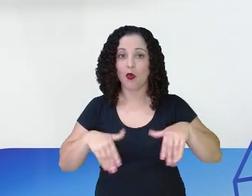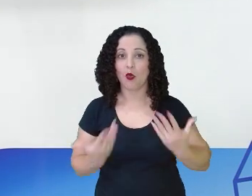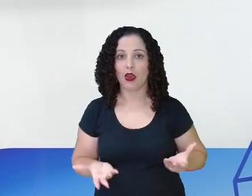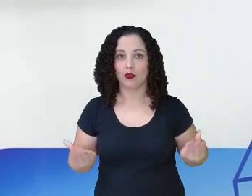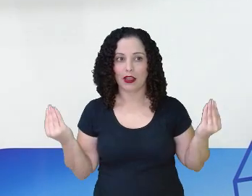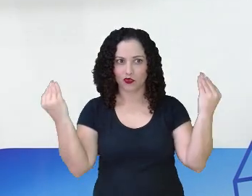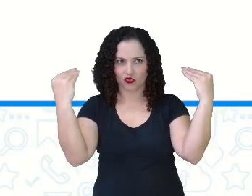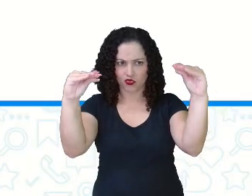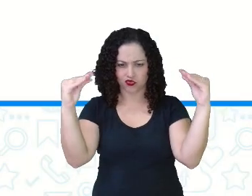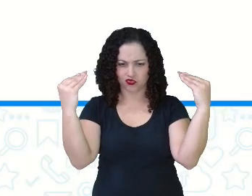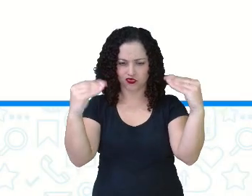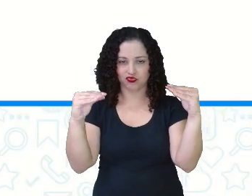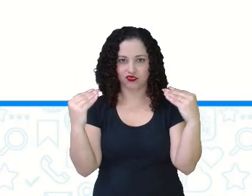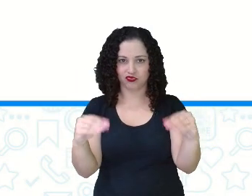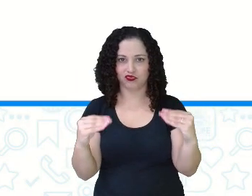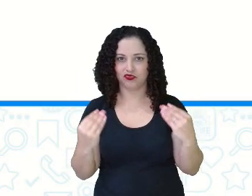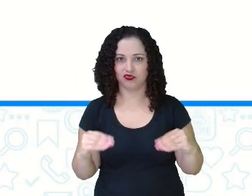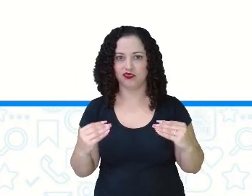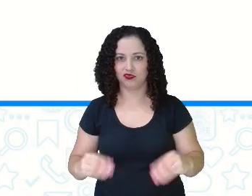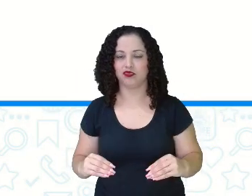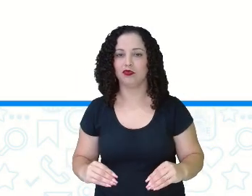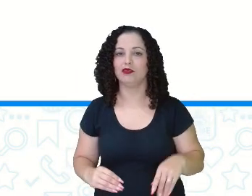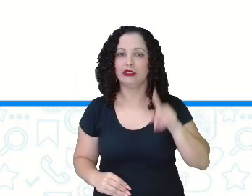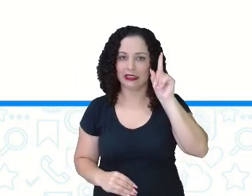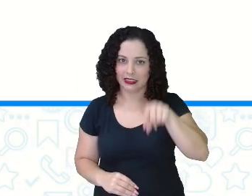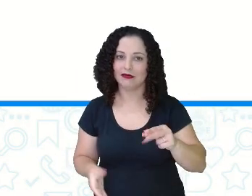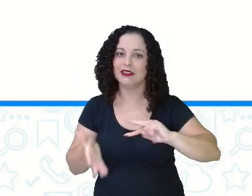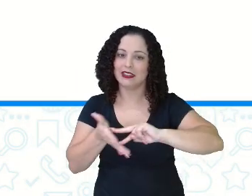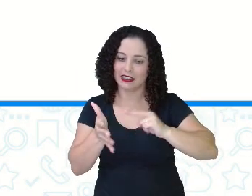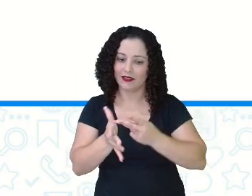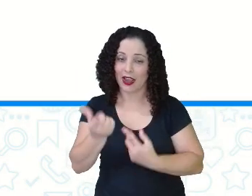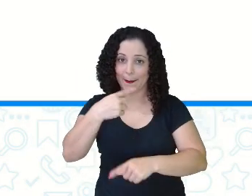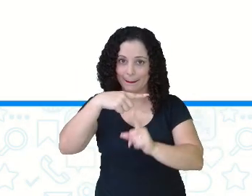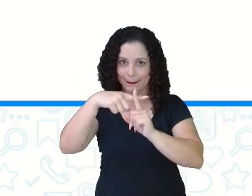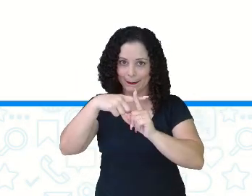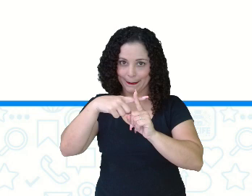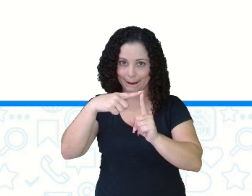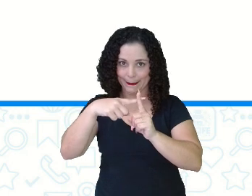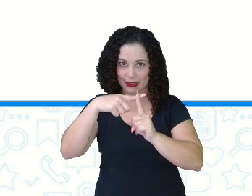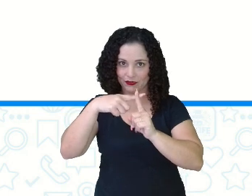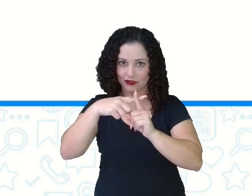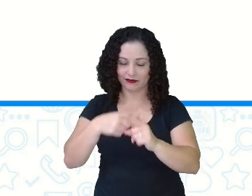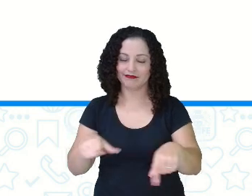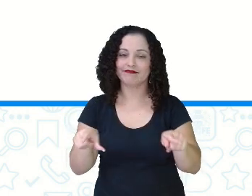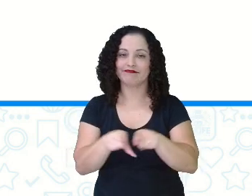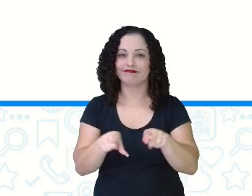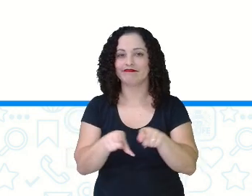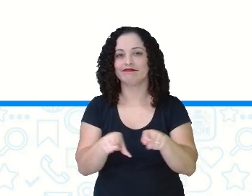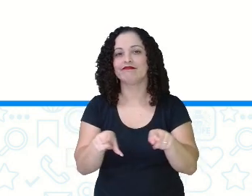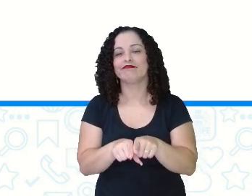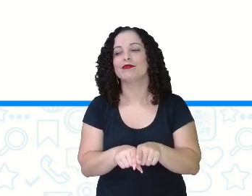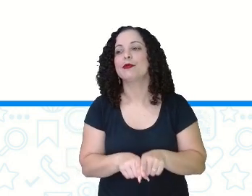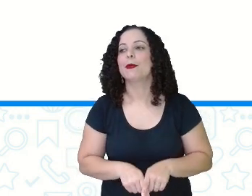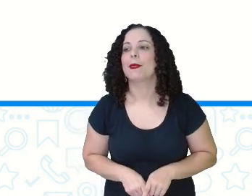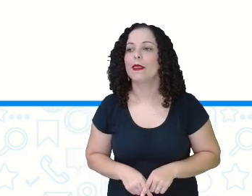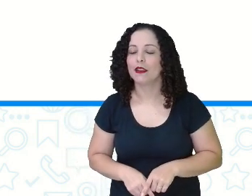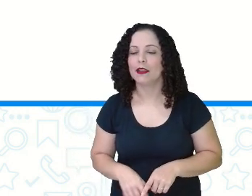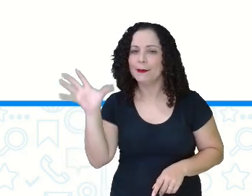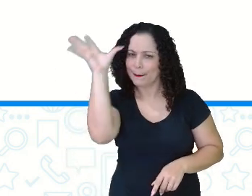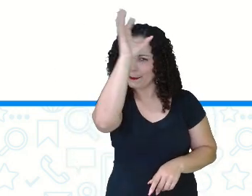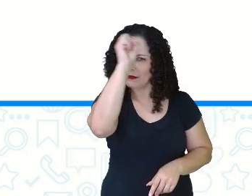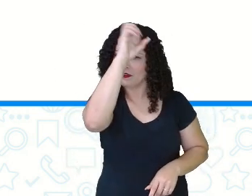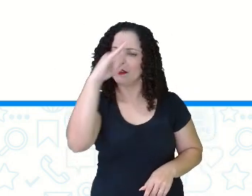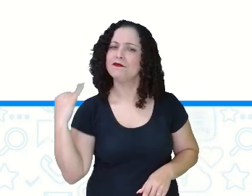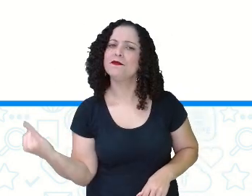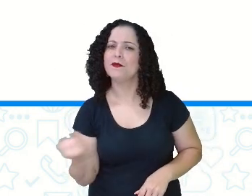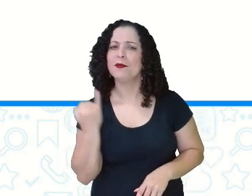acrescentar, a gente pode falar de uma adição, certo? É importante vocês aprenderem aqui.